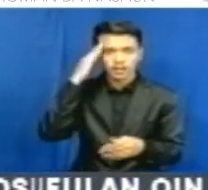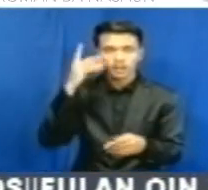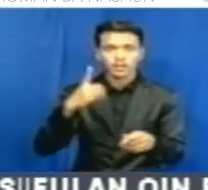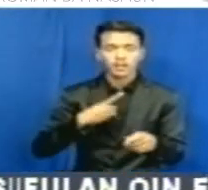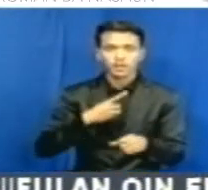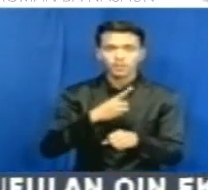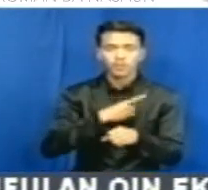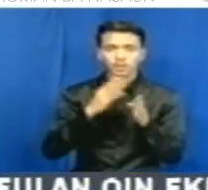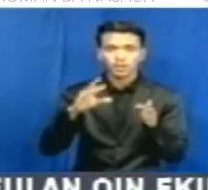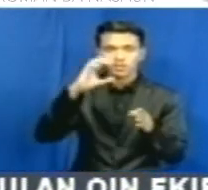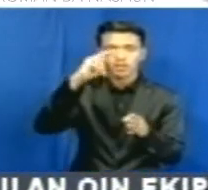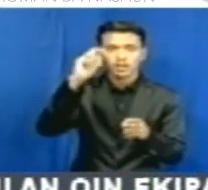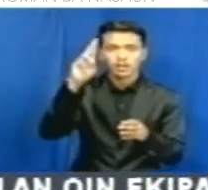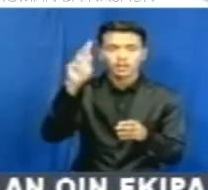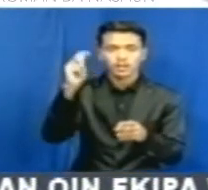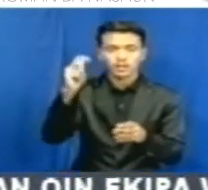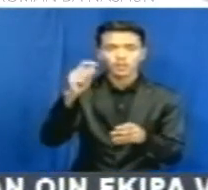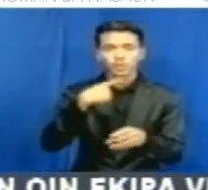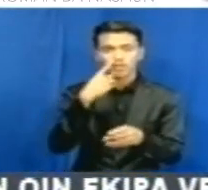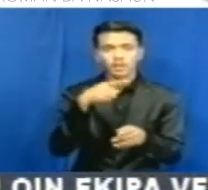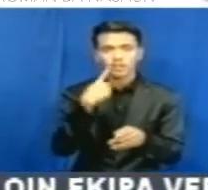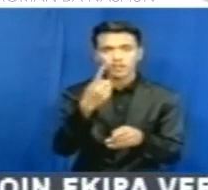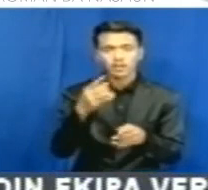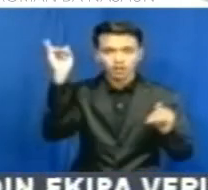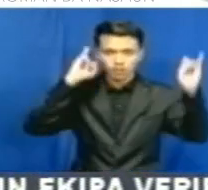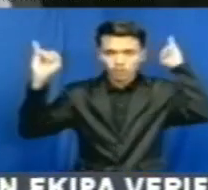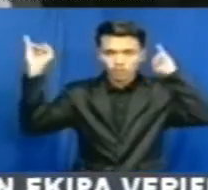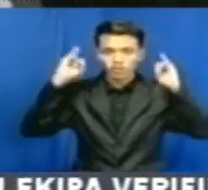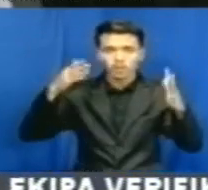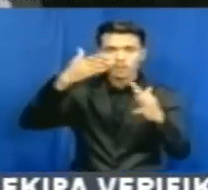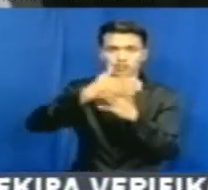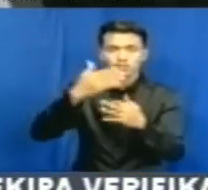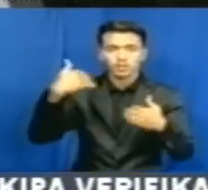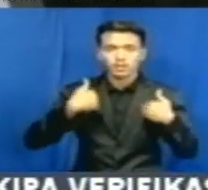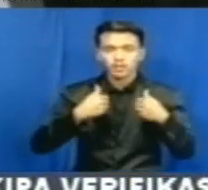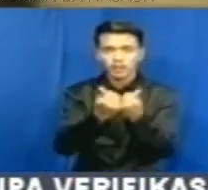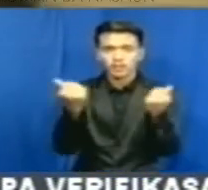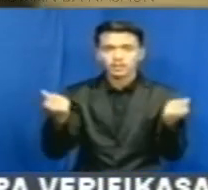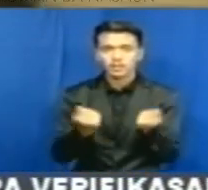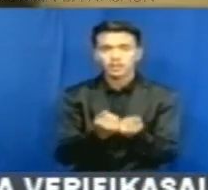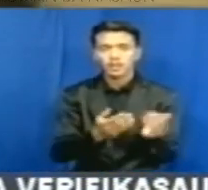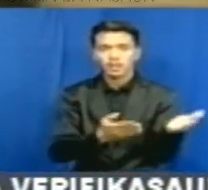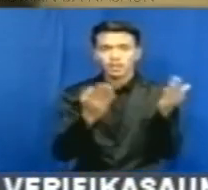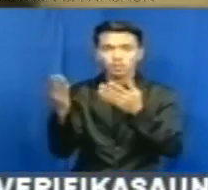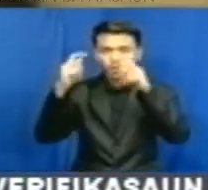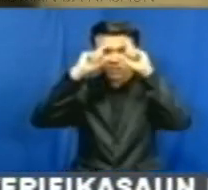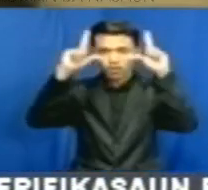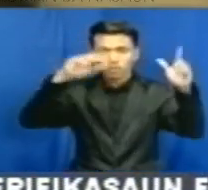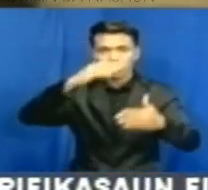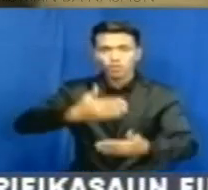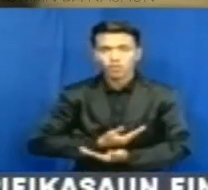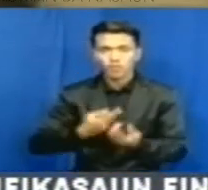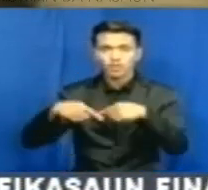bancada CNRT Virginia Anabelo Hateten. Informação nebe acesso e agência balun. Atulori Timoruan ba serviço